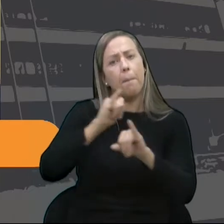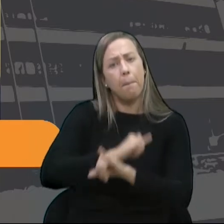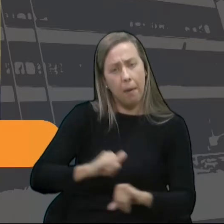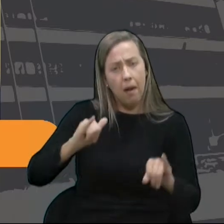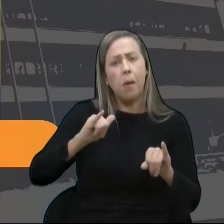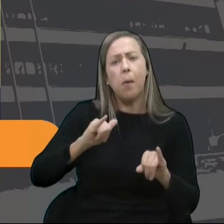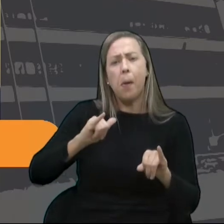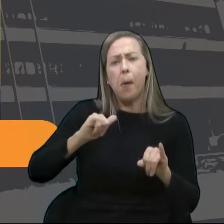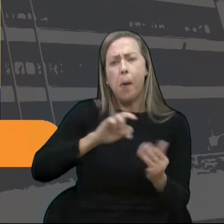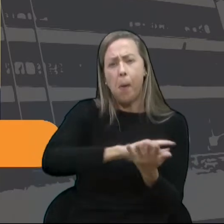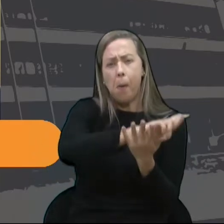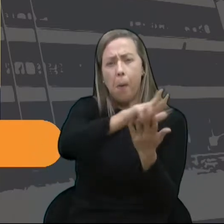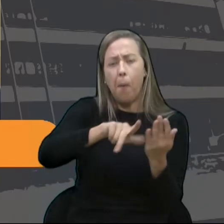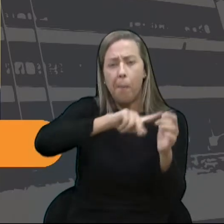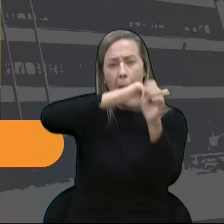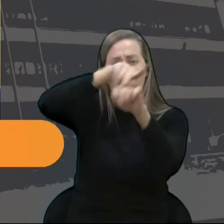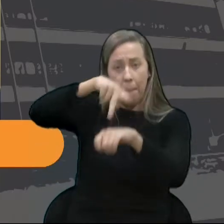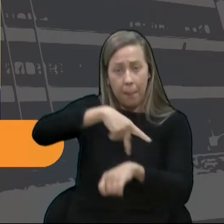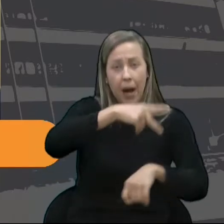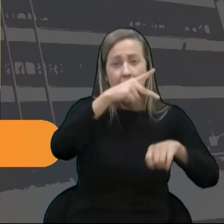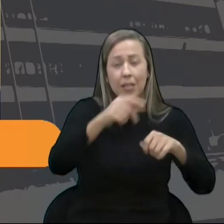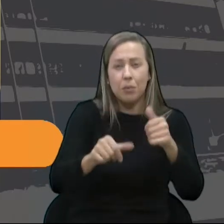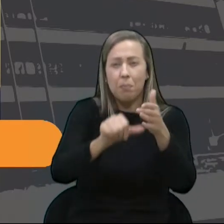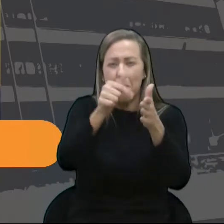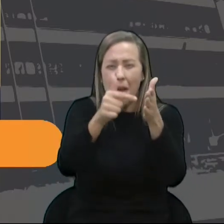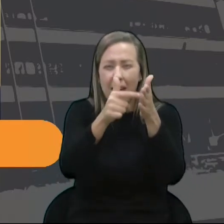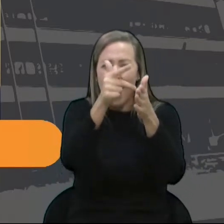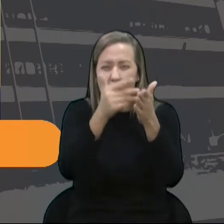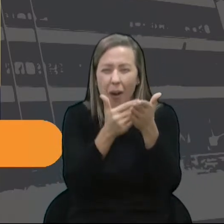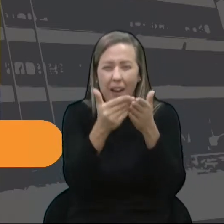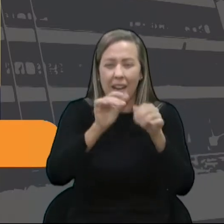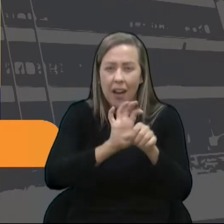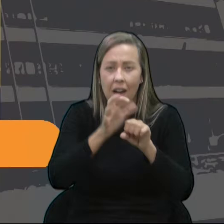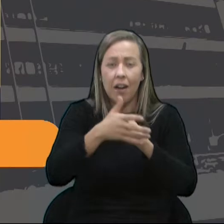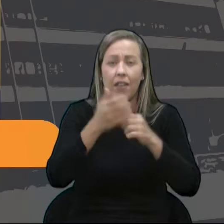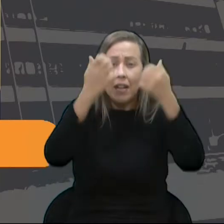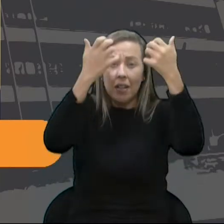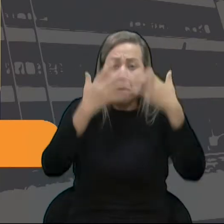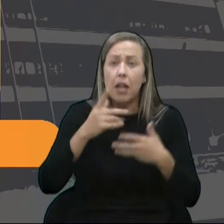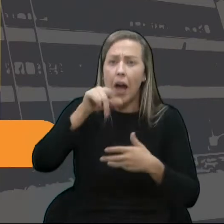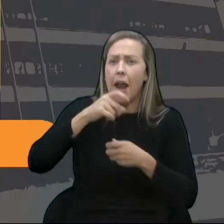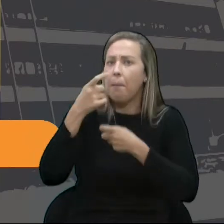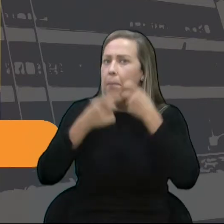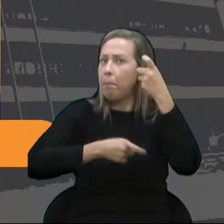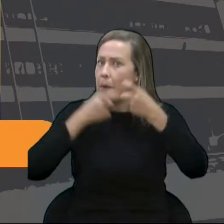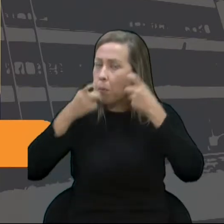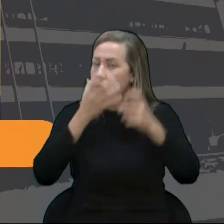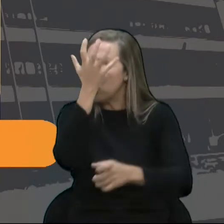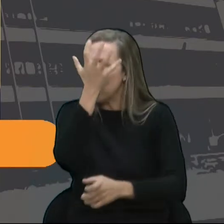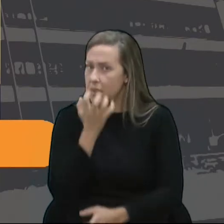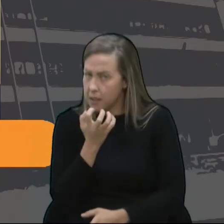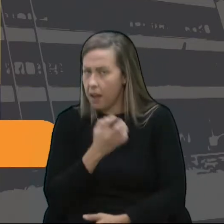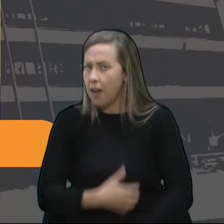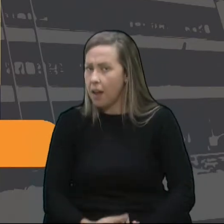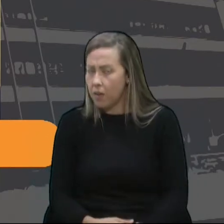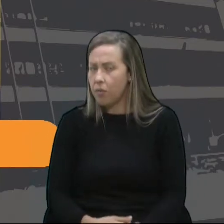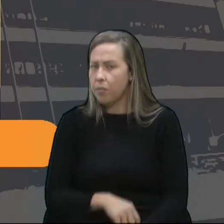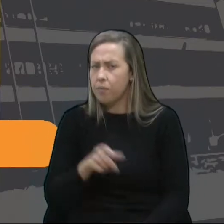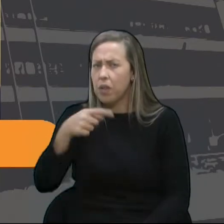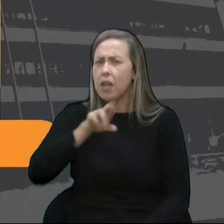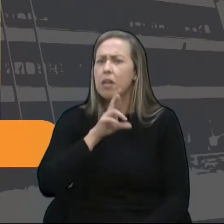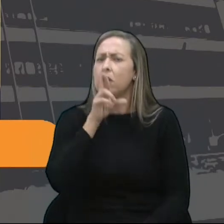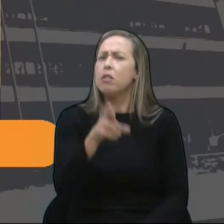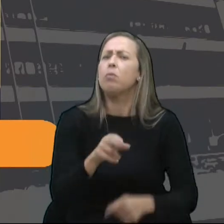vários países onde ocorreram os primeiros casos, dizendo que a situação era muito preocupante, muito séria. E qual era a